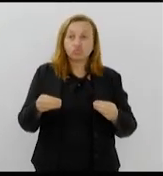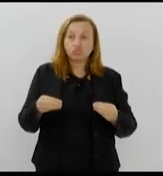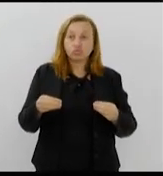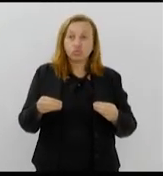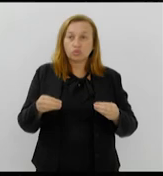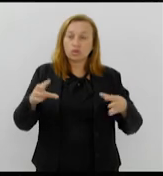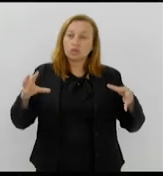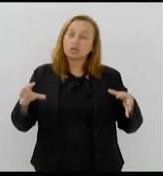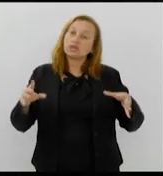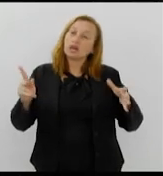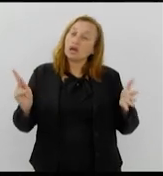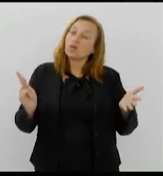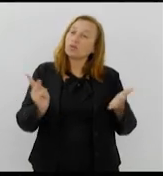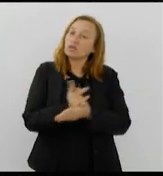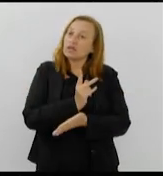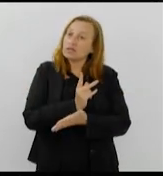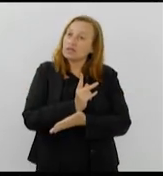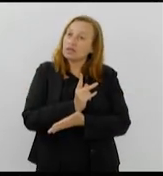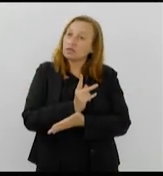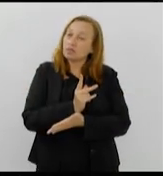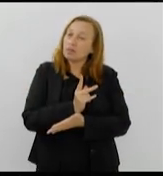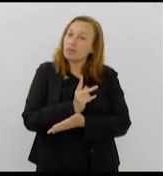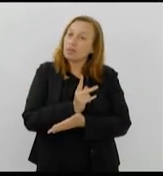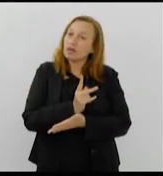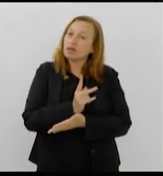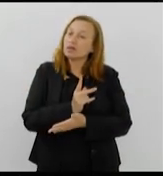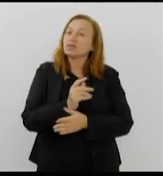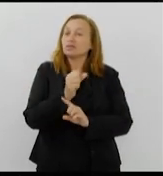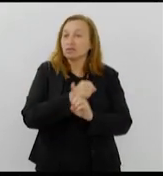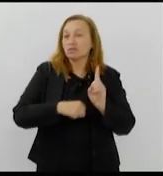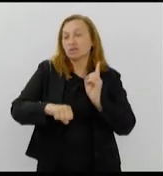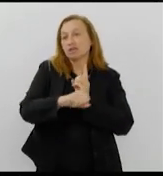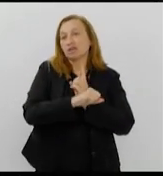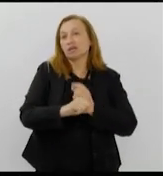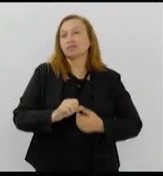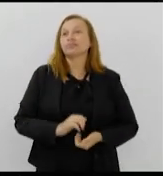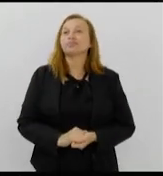esteja acontecendo em nossa sociedade.